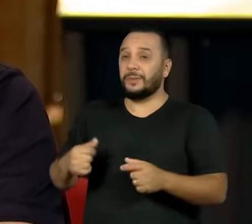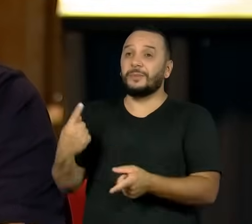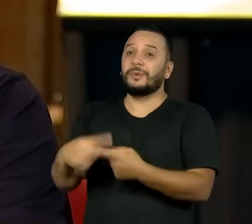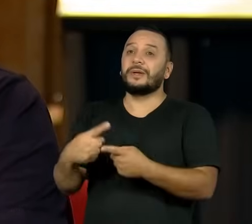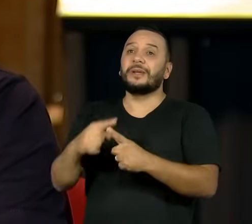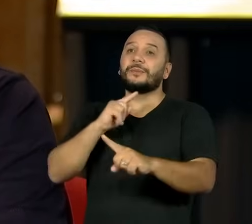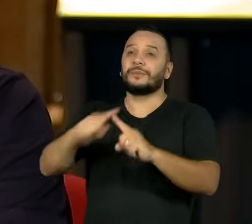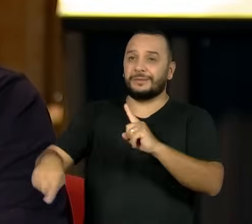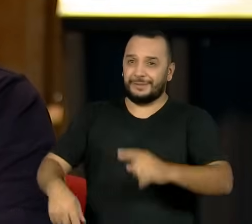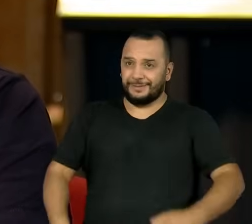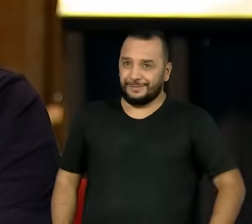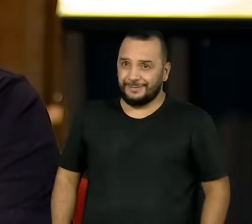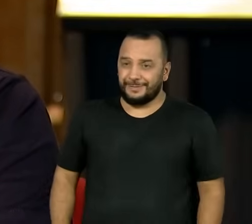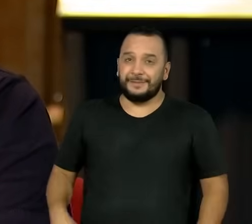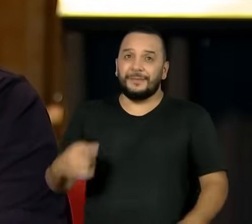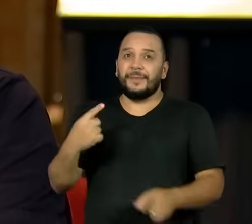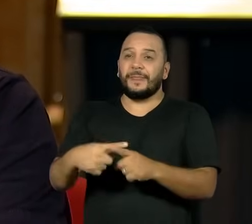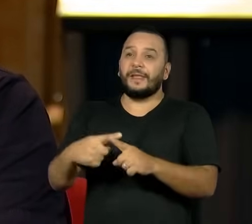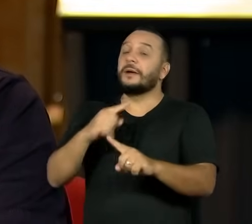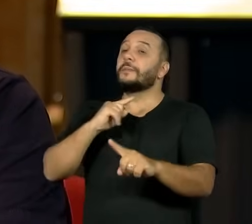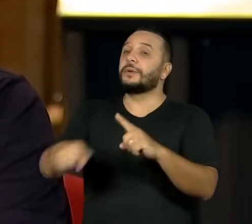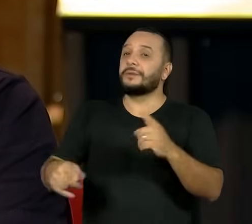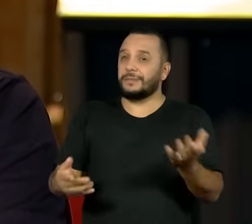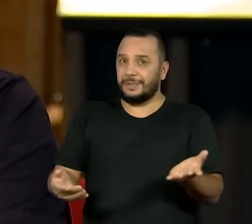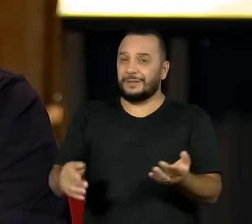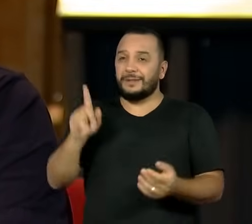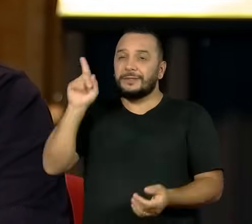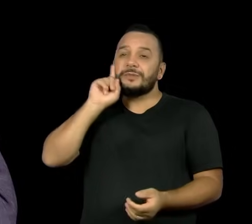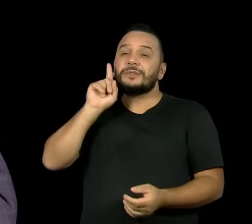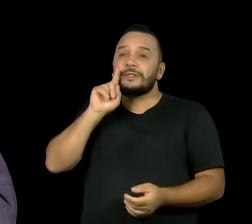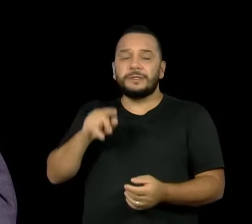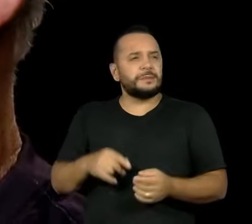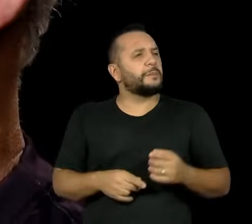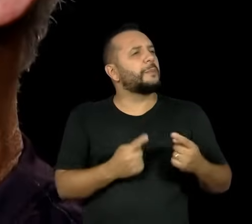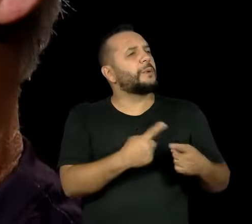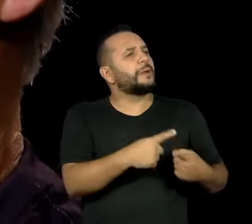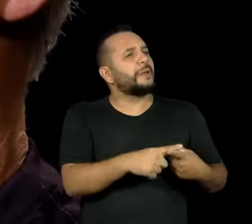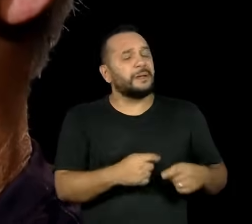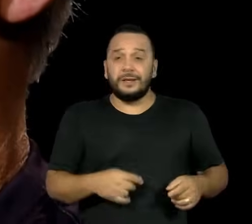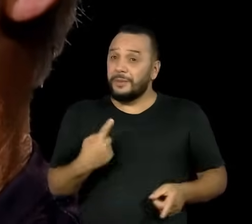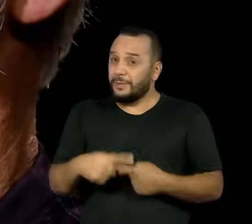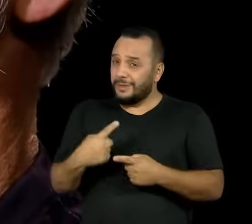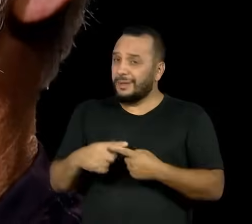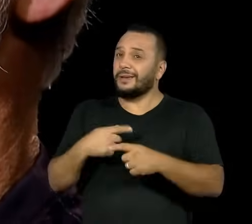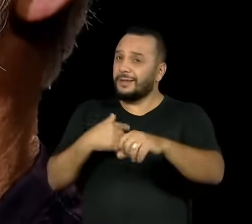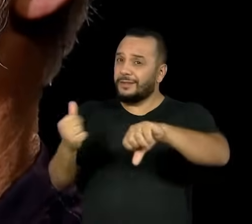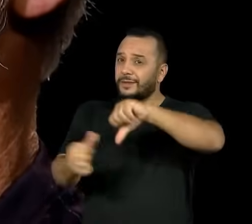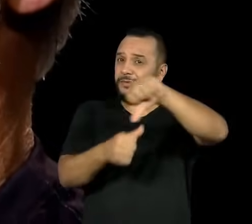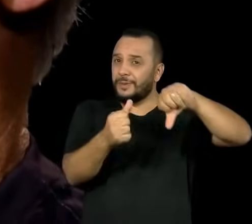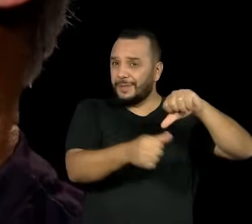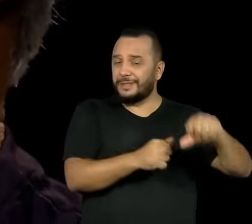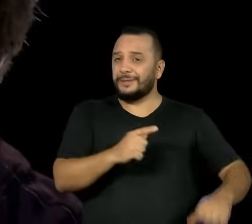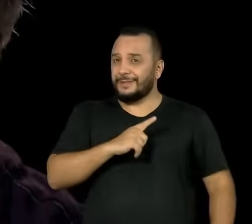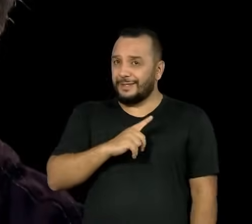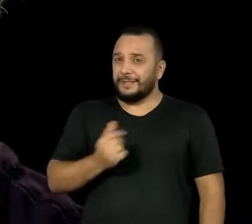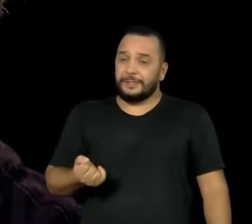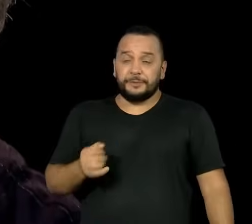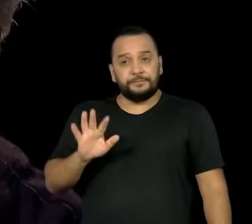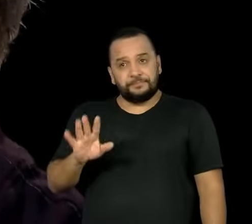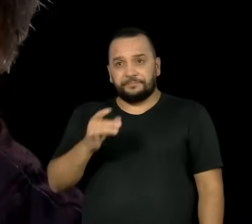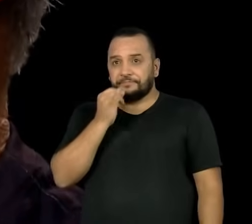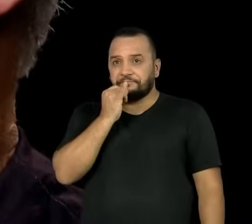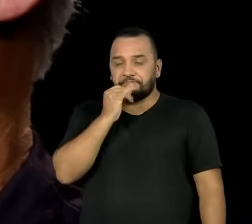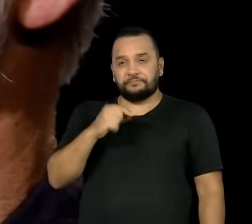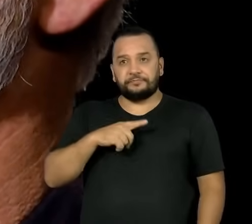vem a proibição das substâncias psicodélicas nos Estados Unidos? Da onde vem? Da transformação que elas promovem. Enquanto você tem, por um